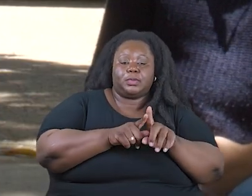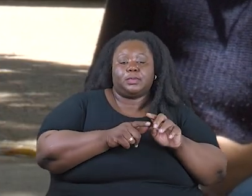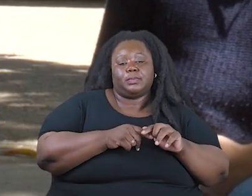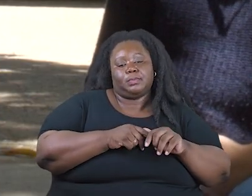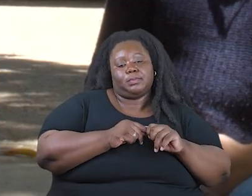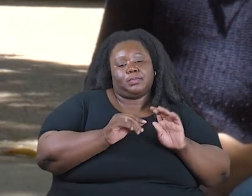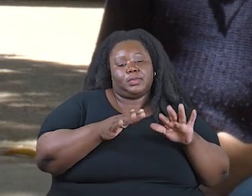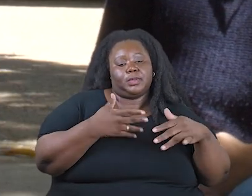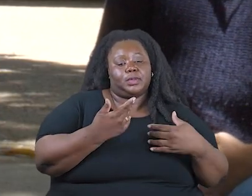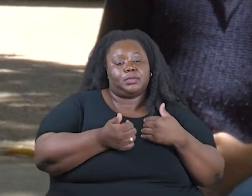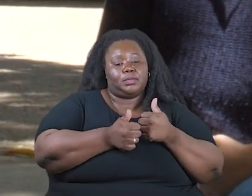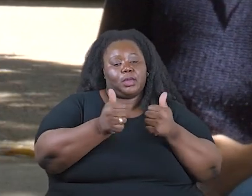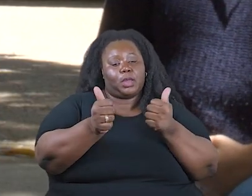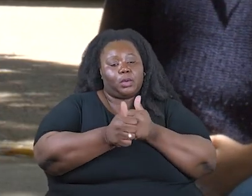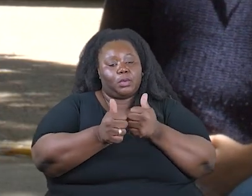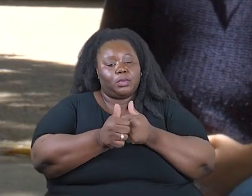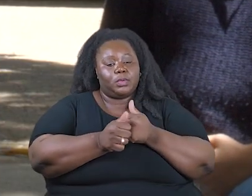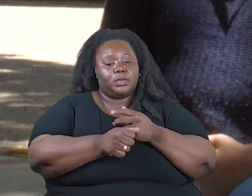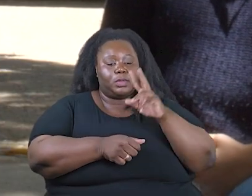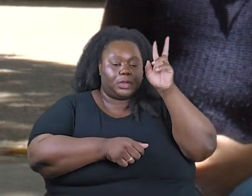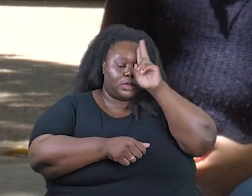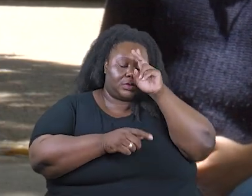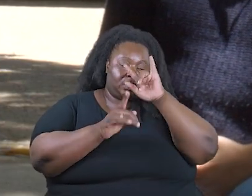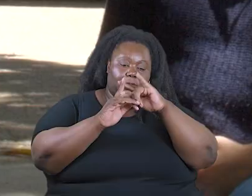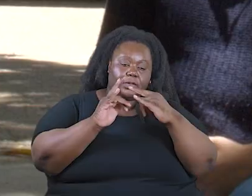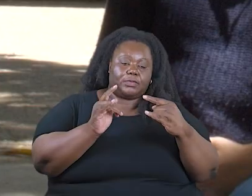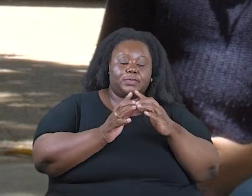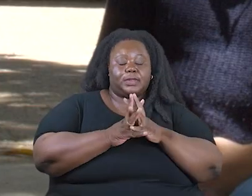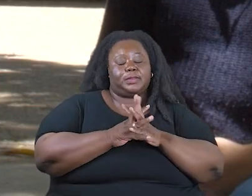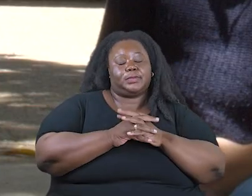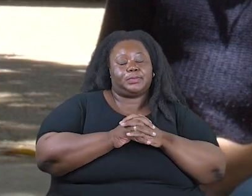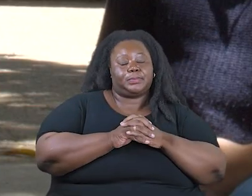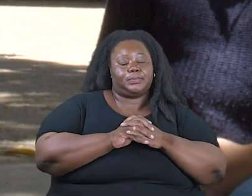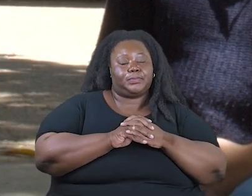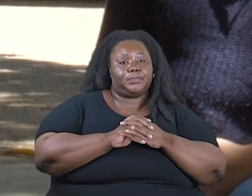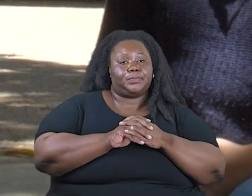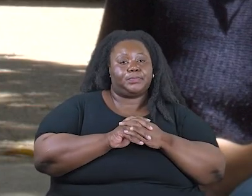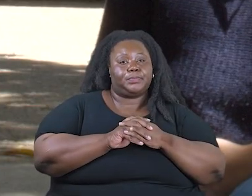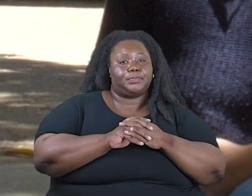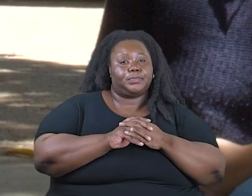né? Então eu acompanho essa história dessas feiras.